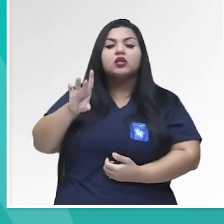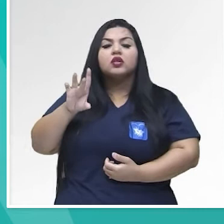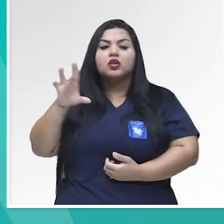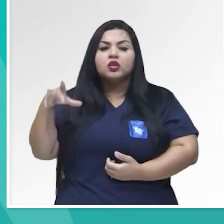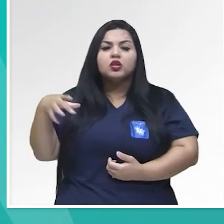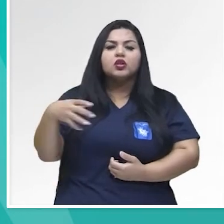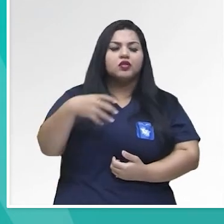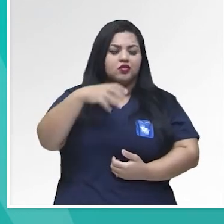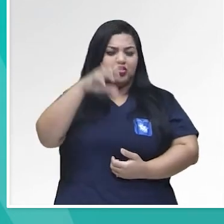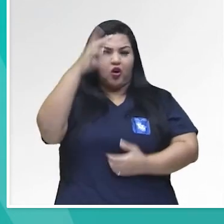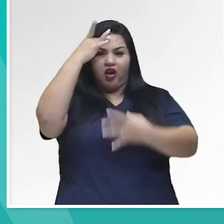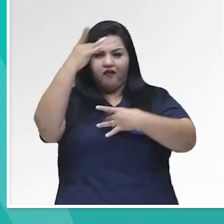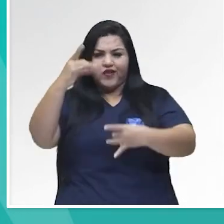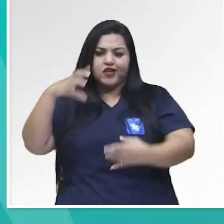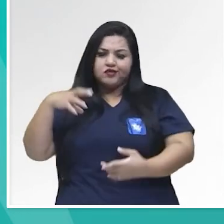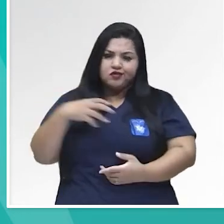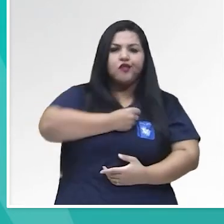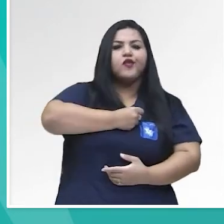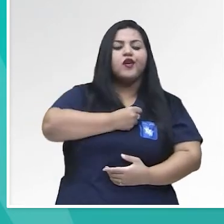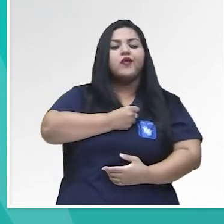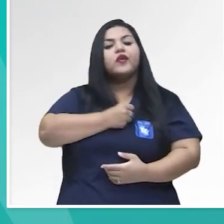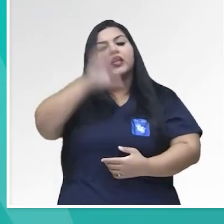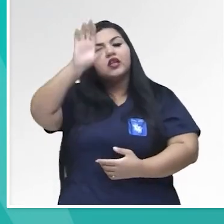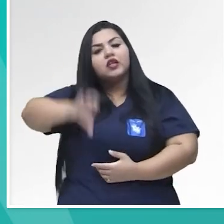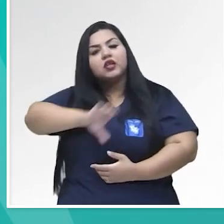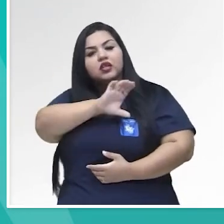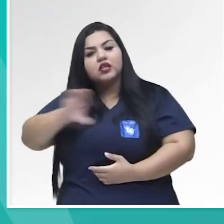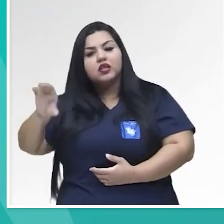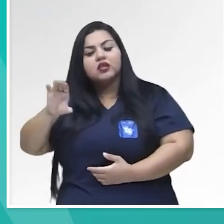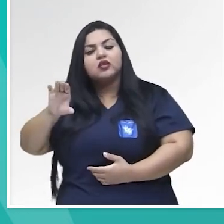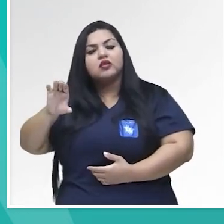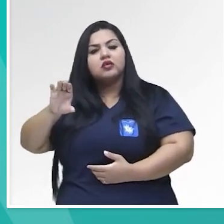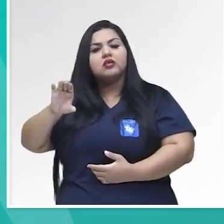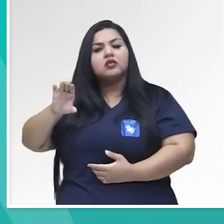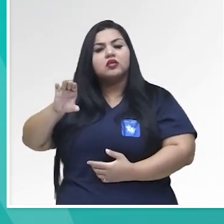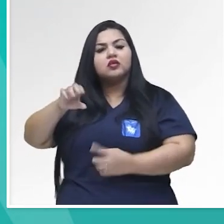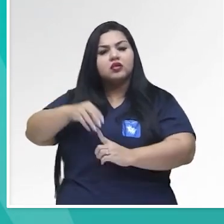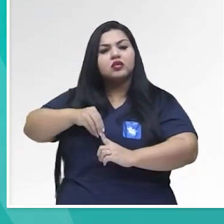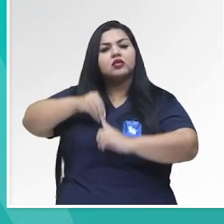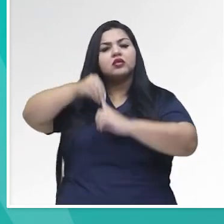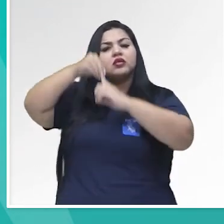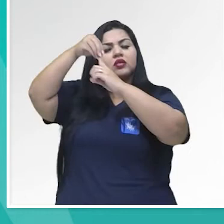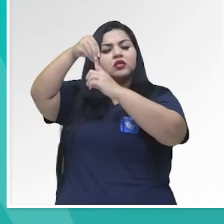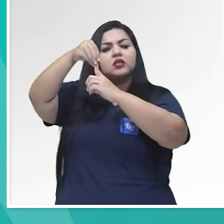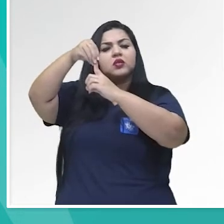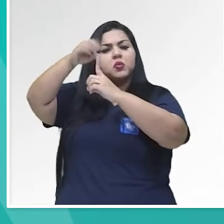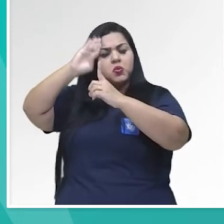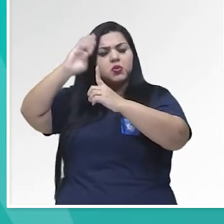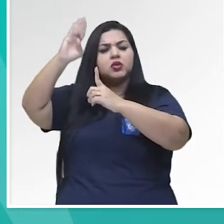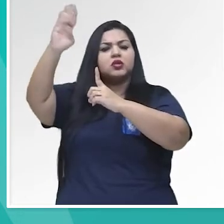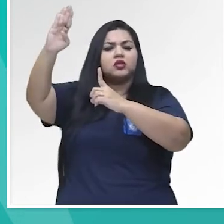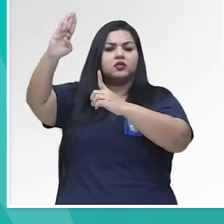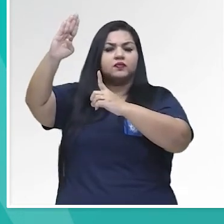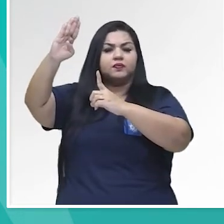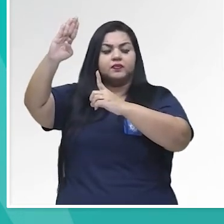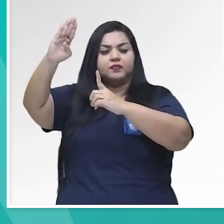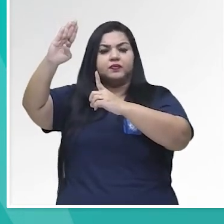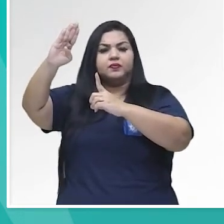só a fé e a Igreja Católica Romana seriam as instituições detentoras